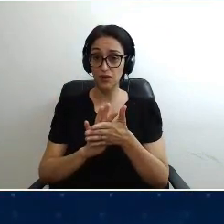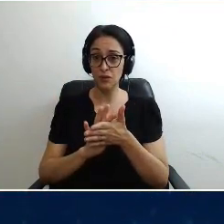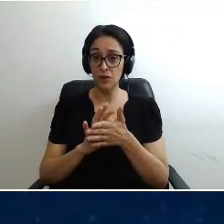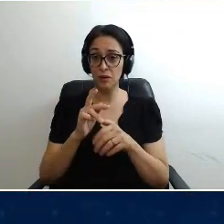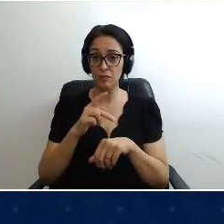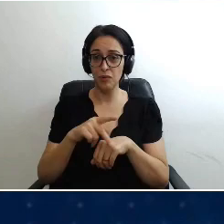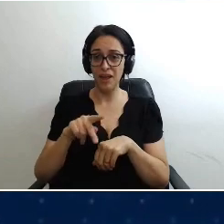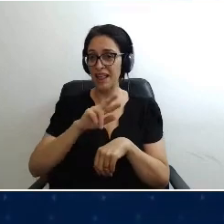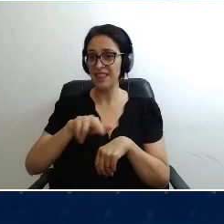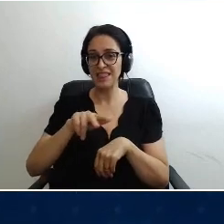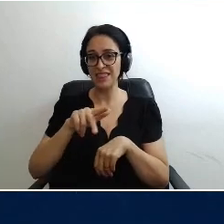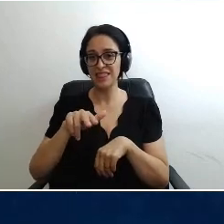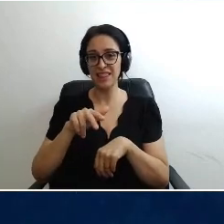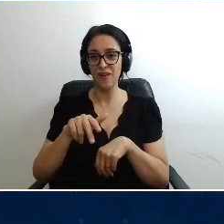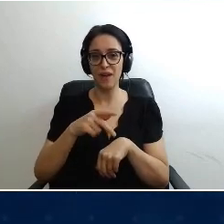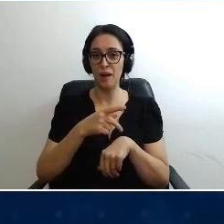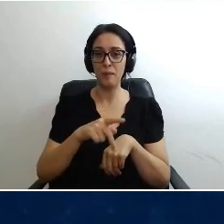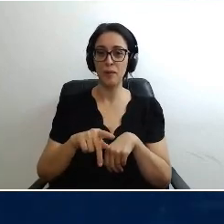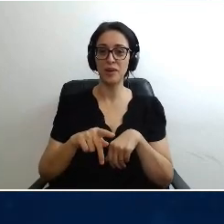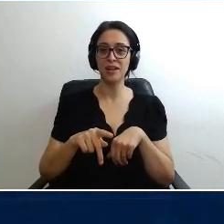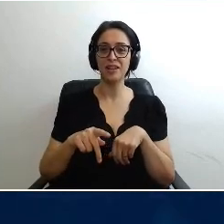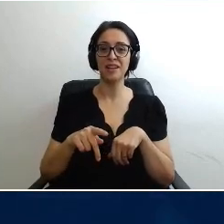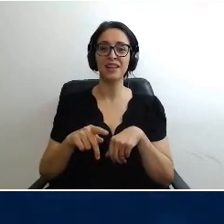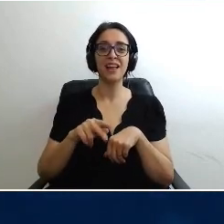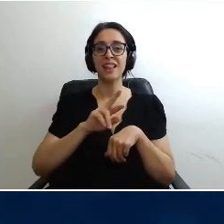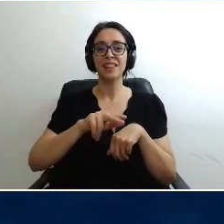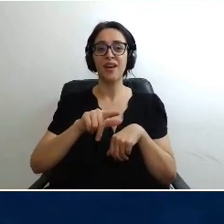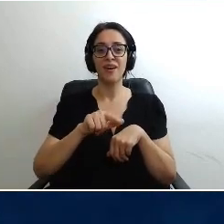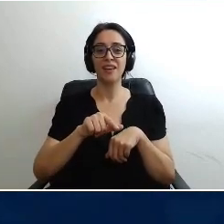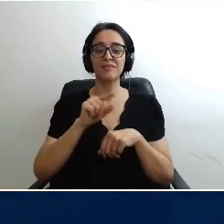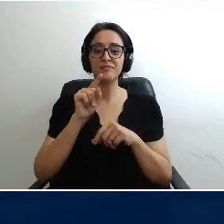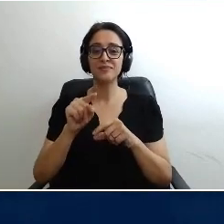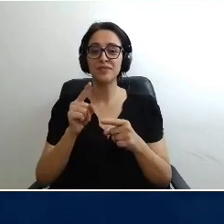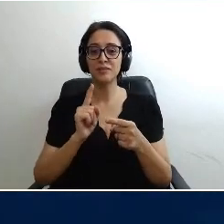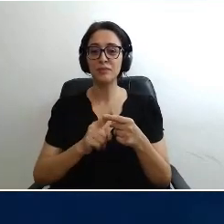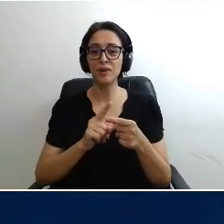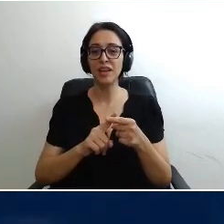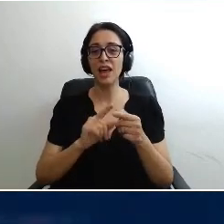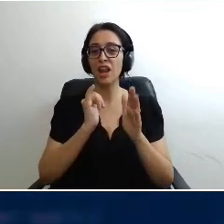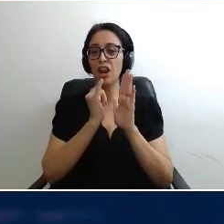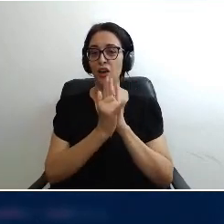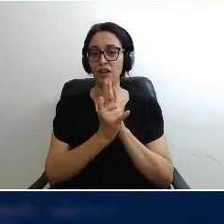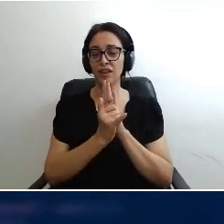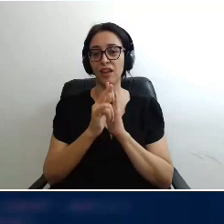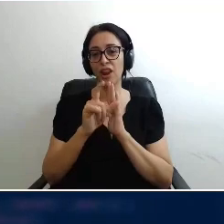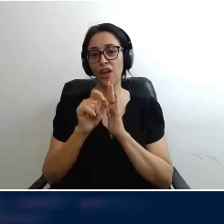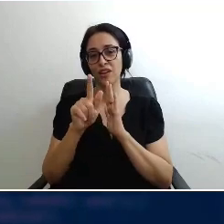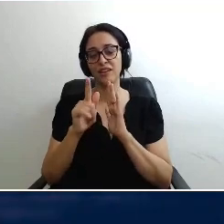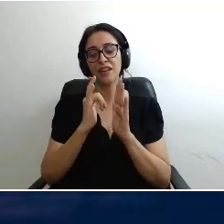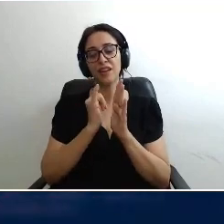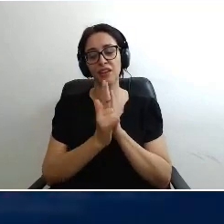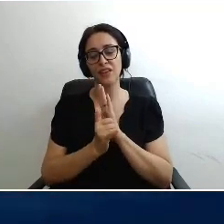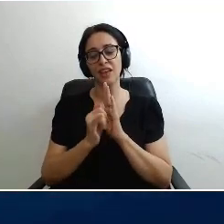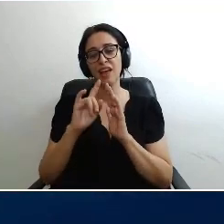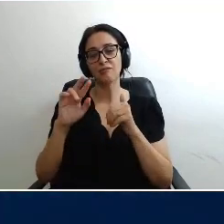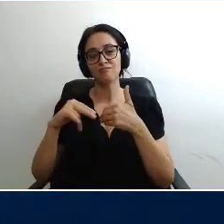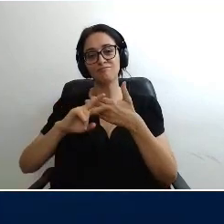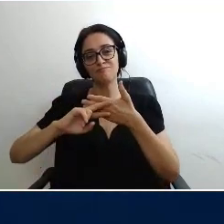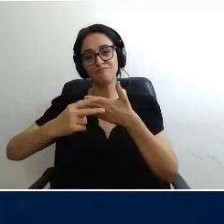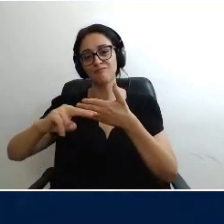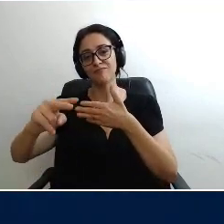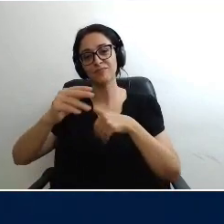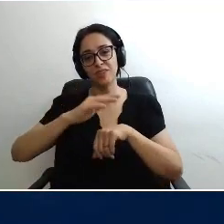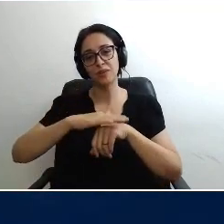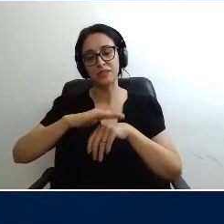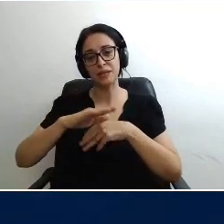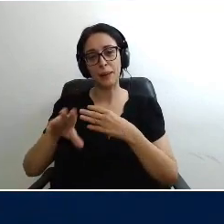Não é uma função pura. Não é uma função pura, porque esse log, no fim das contas, é um efeito colateral. É alguma coisa a mais que você está fazendo no